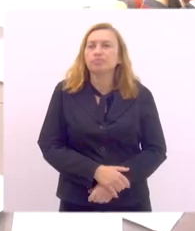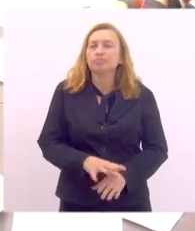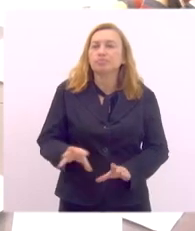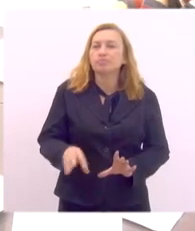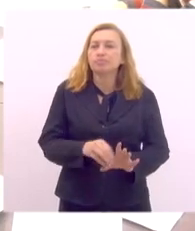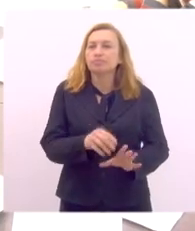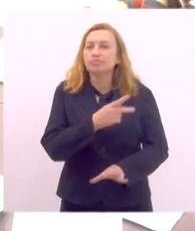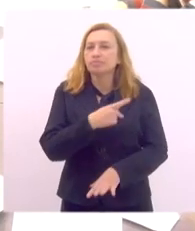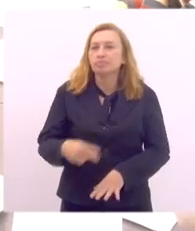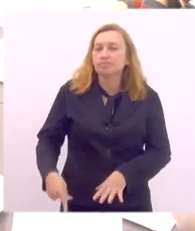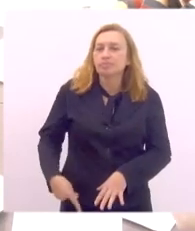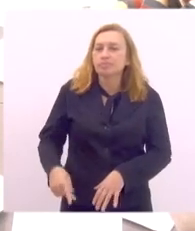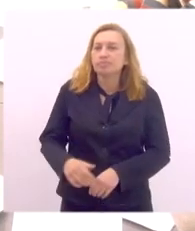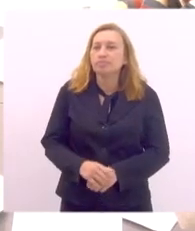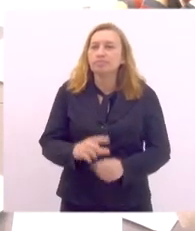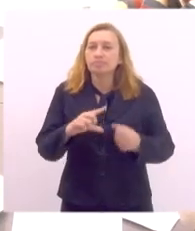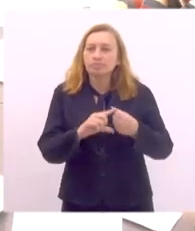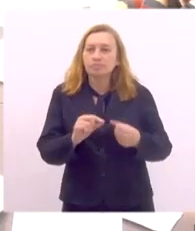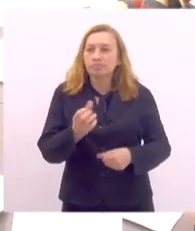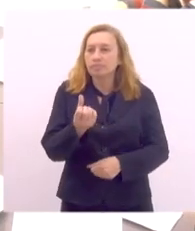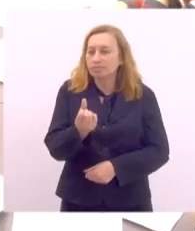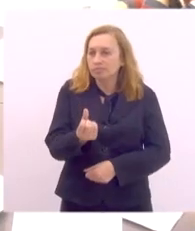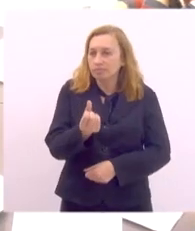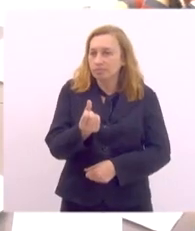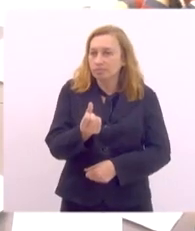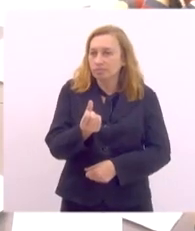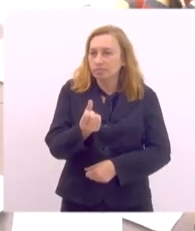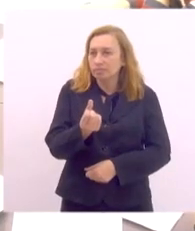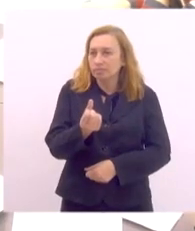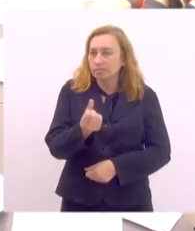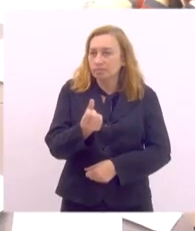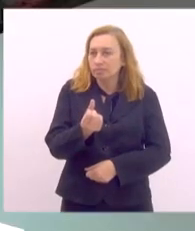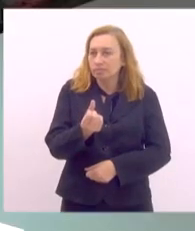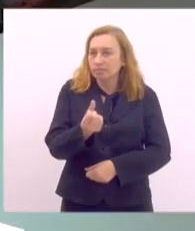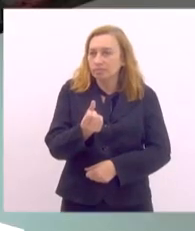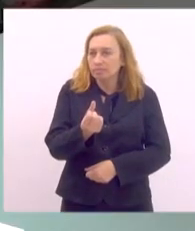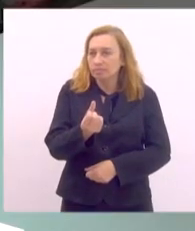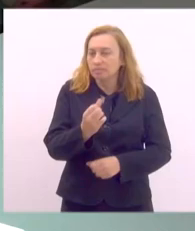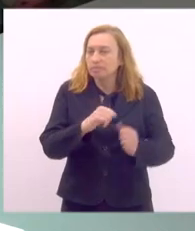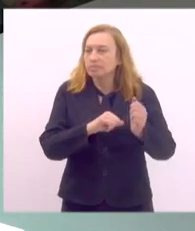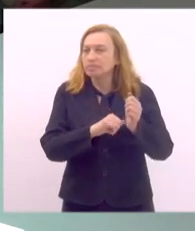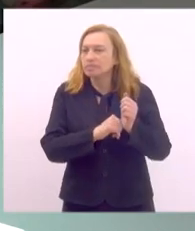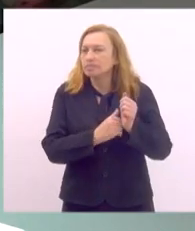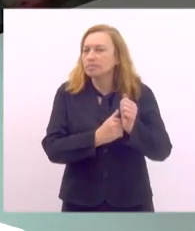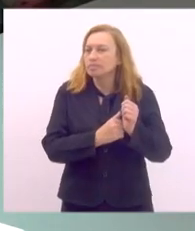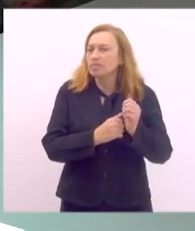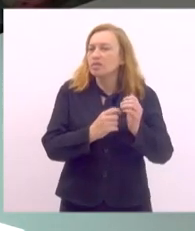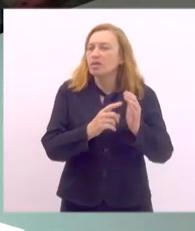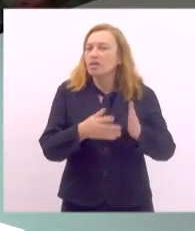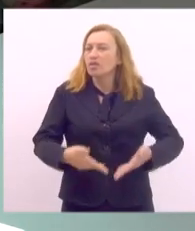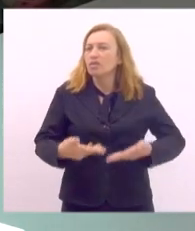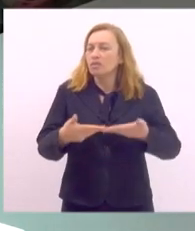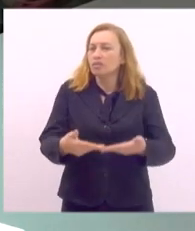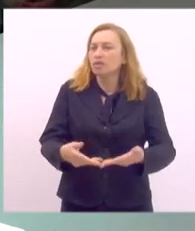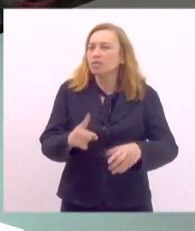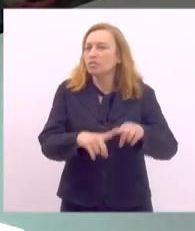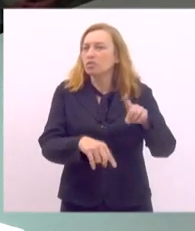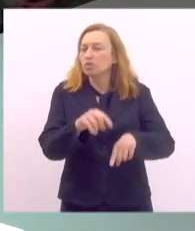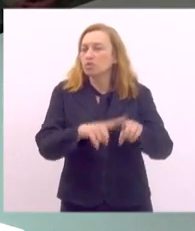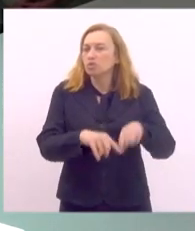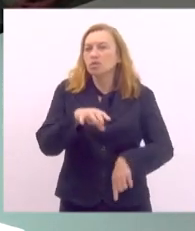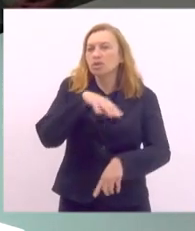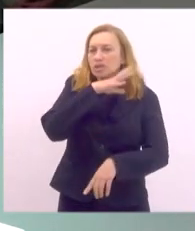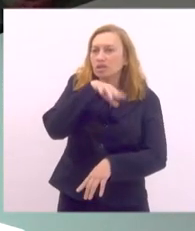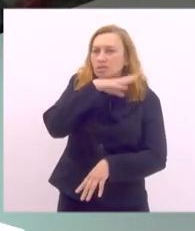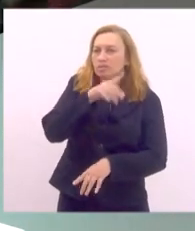presidente, por exemplo, o artigo 6º, que veda a oferta de produtos de origem animal do tipo embutidos e